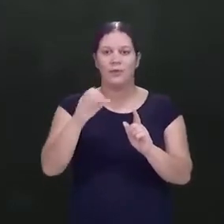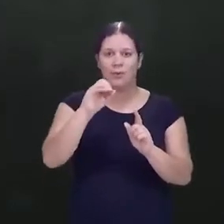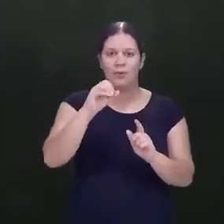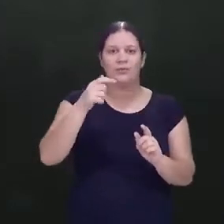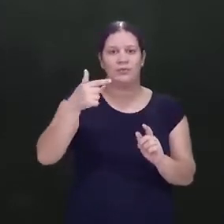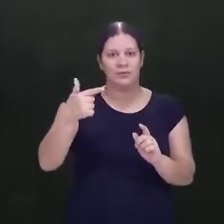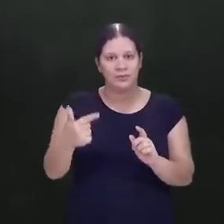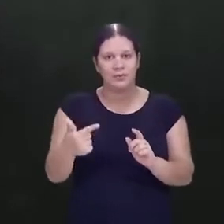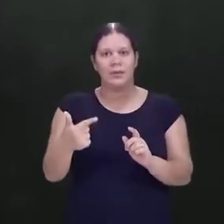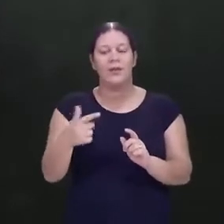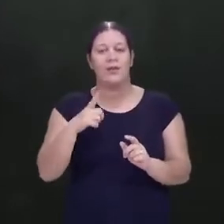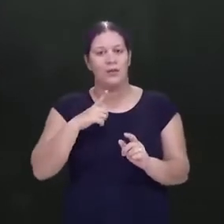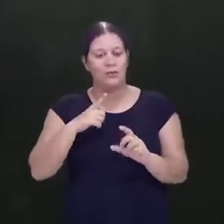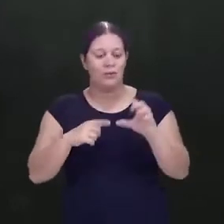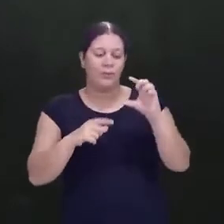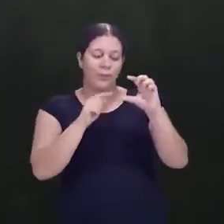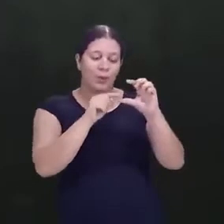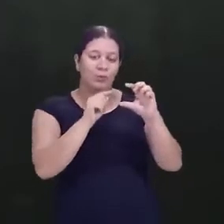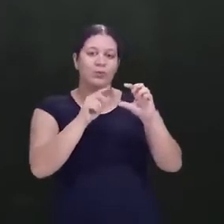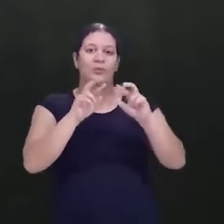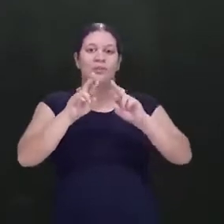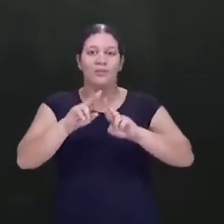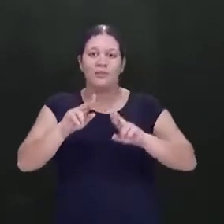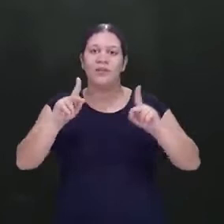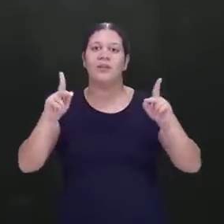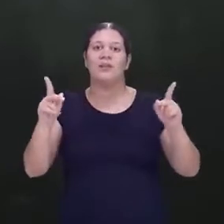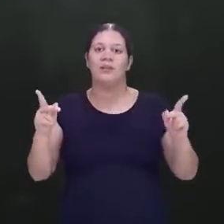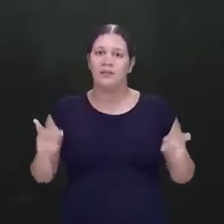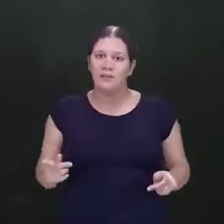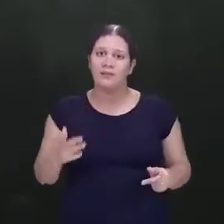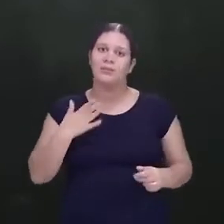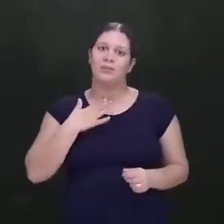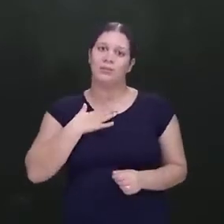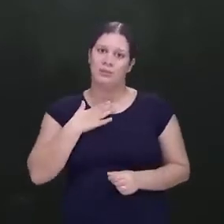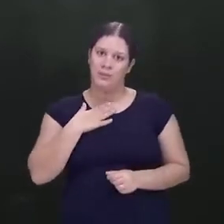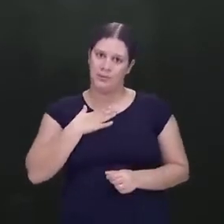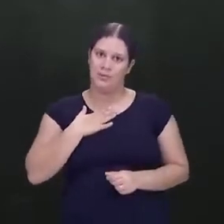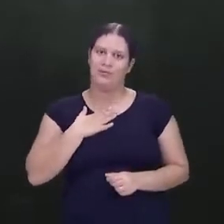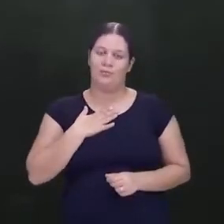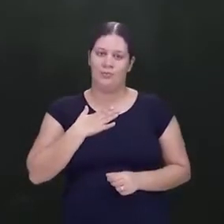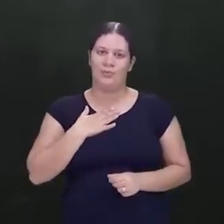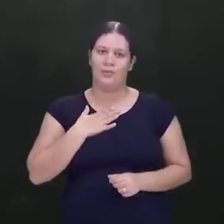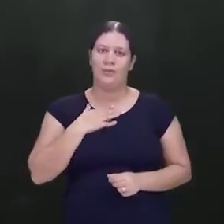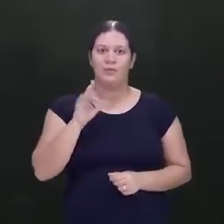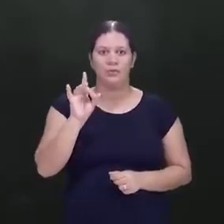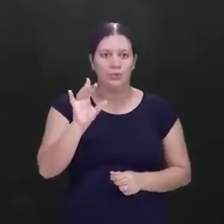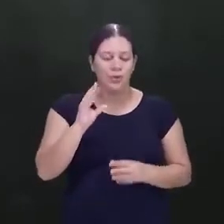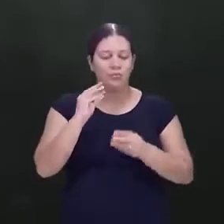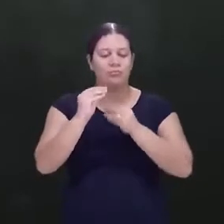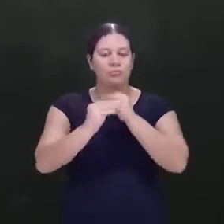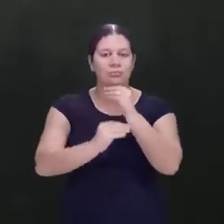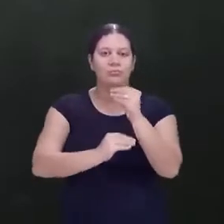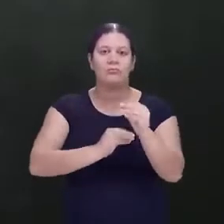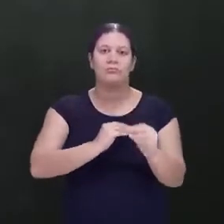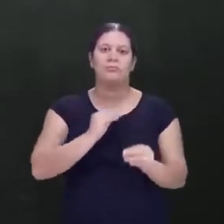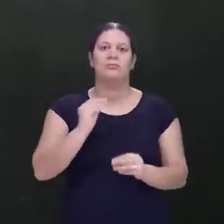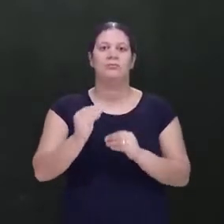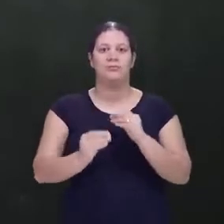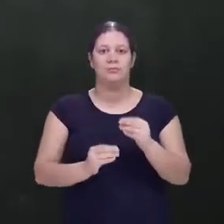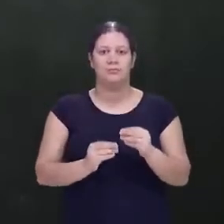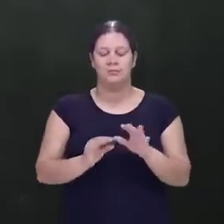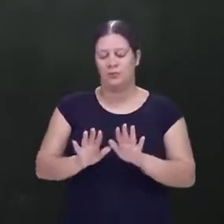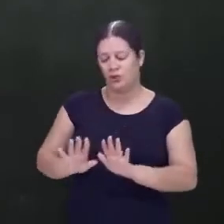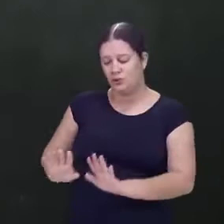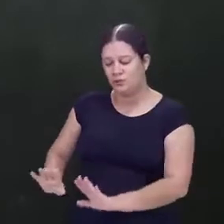carbônico, eu tive produtos diferentes do que eu tinha então nos meus reagentes. Entendeu? Só por junção, foi o meu caso aqui.